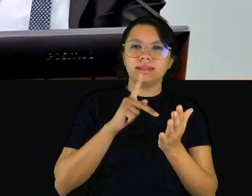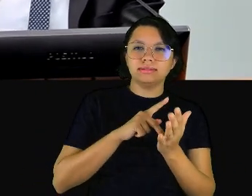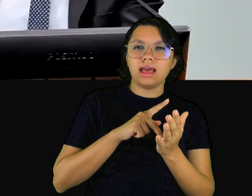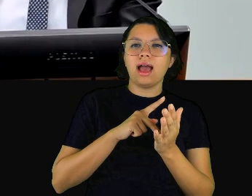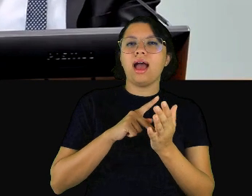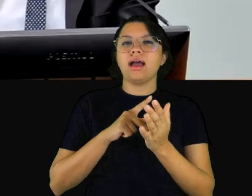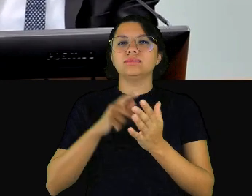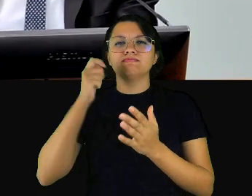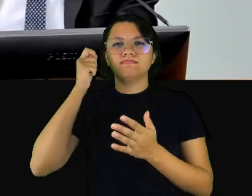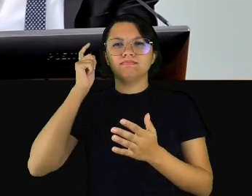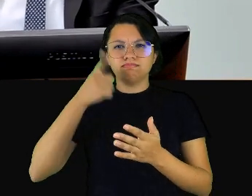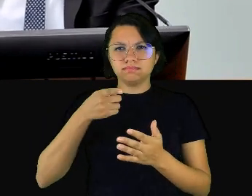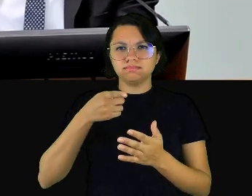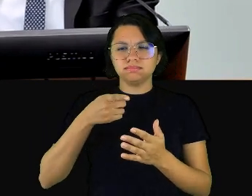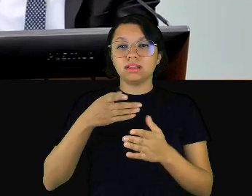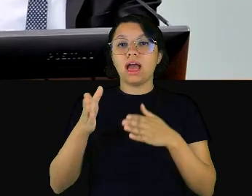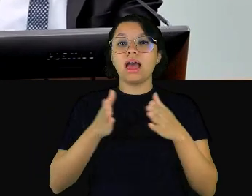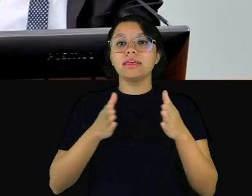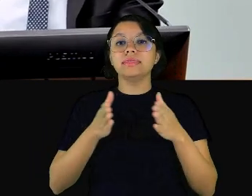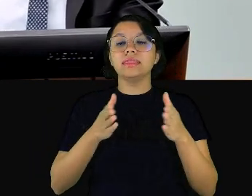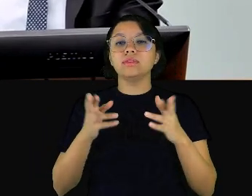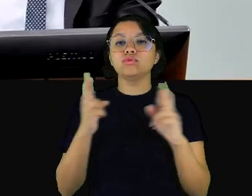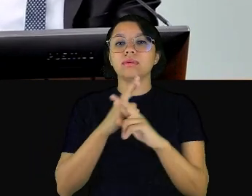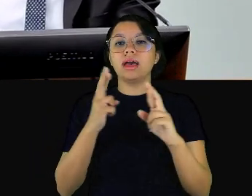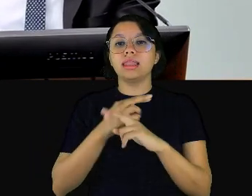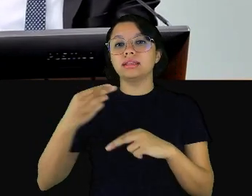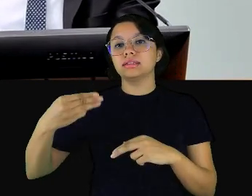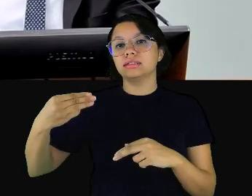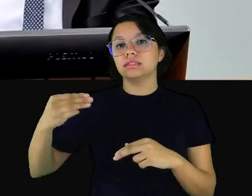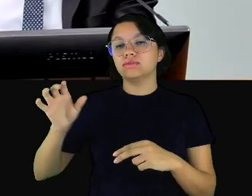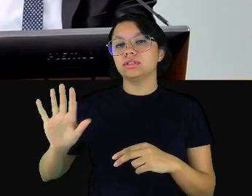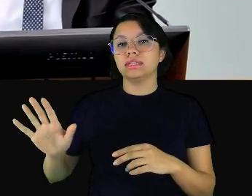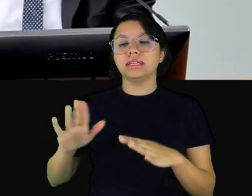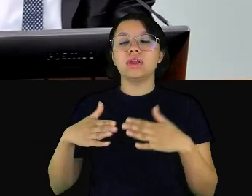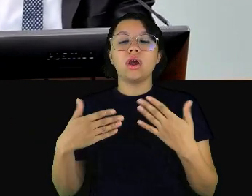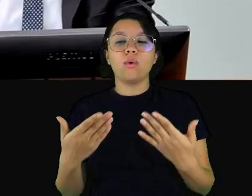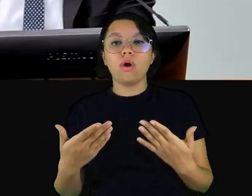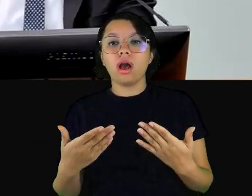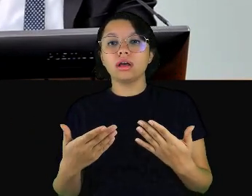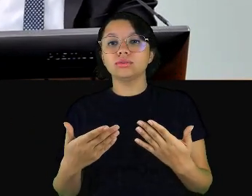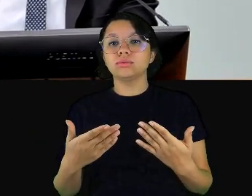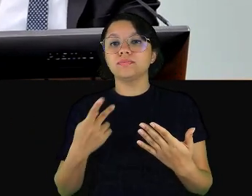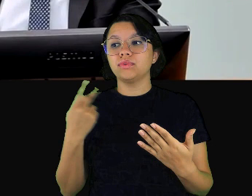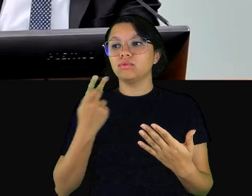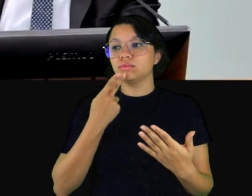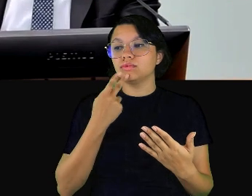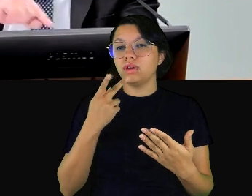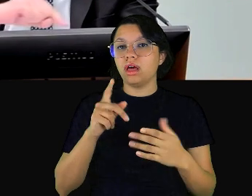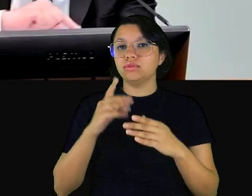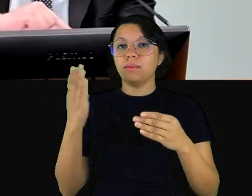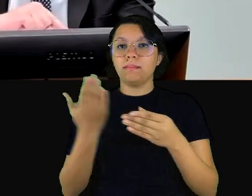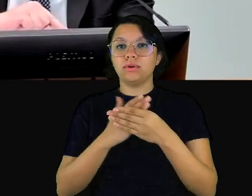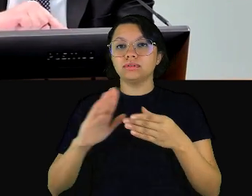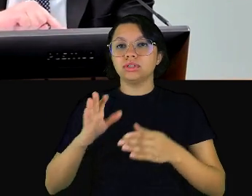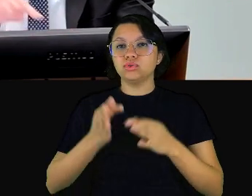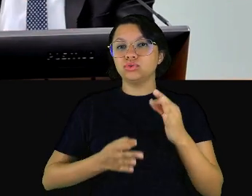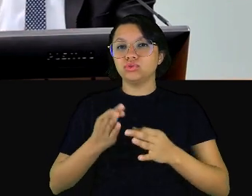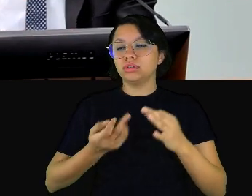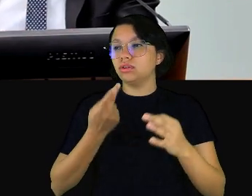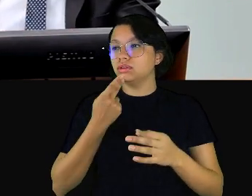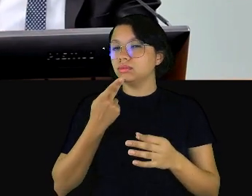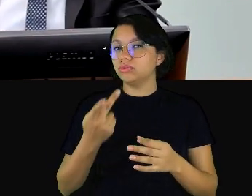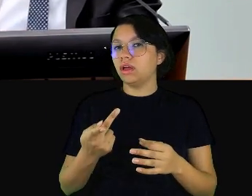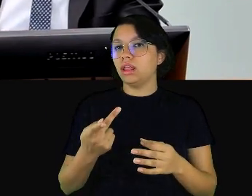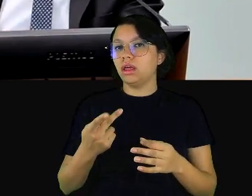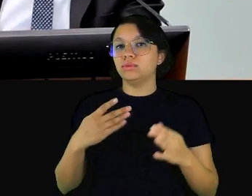veracidade, imperatividade, dentro de uma relação de terceiros, enquanto que nós, quando estamos falando de um processo judicial, nós